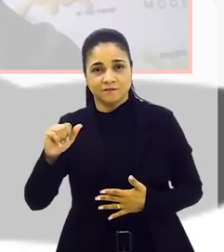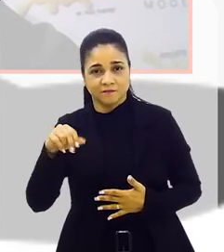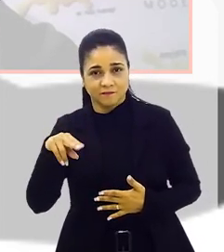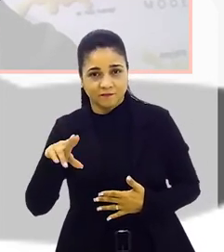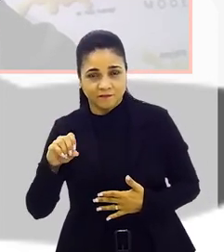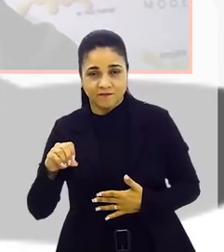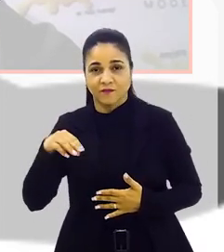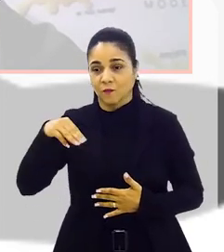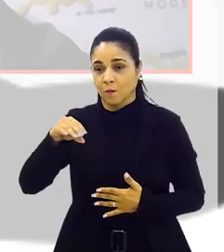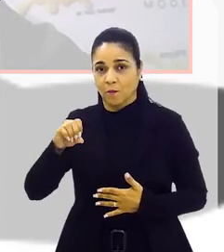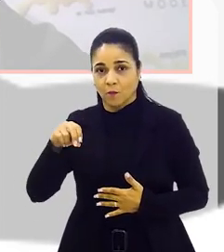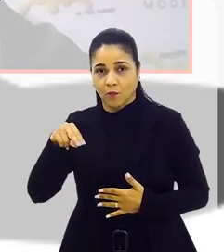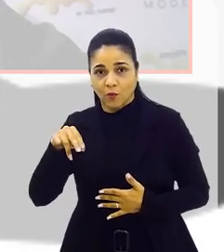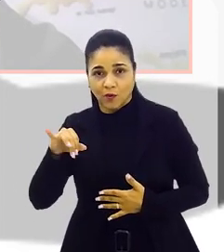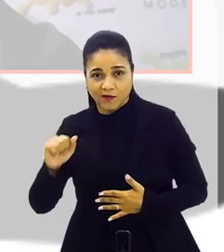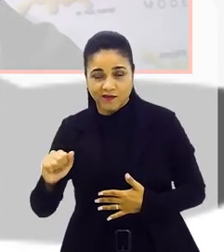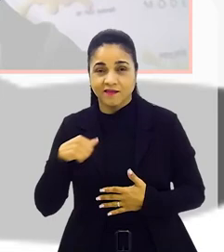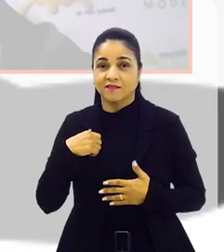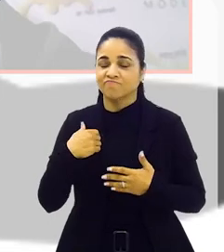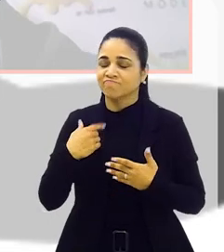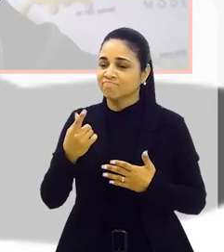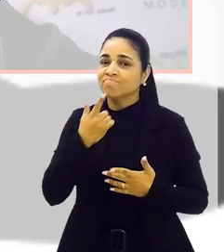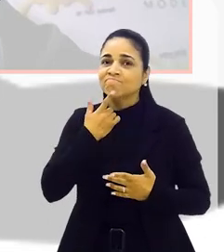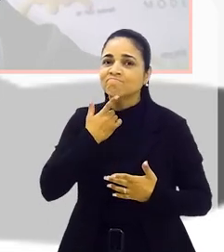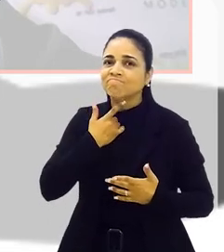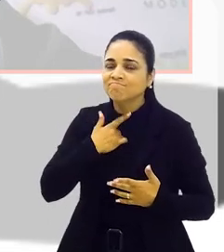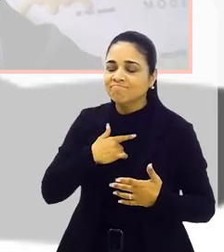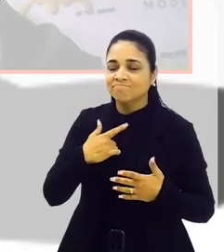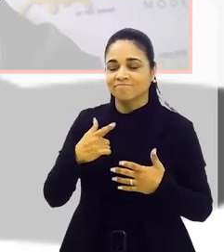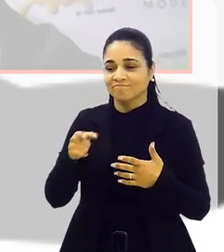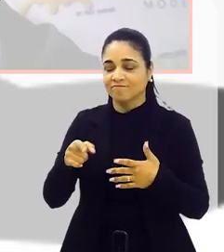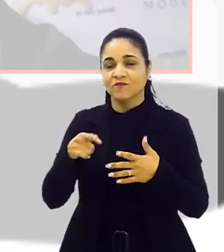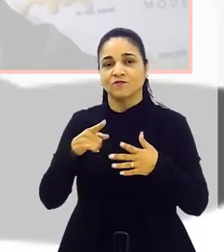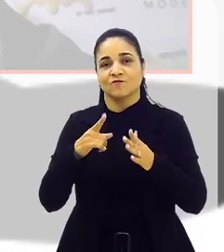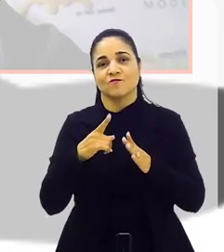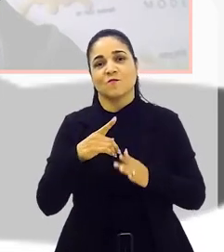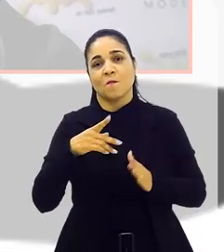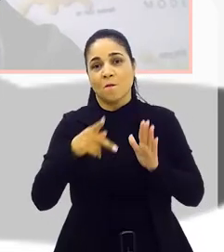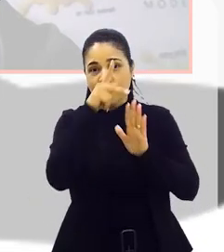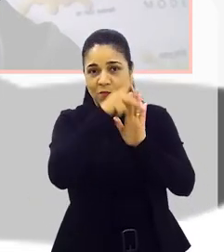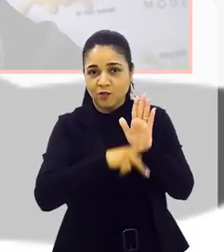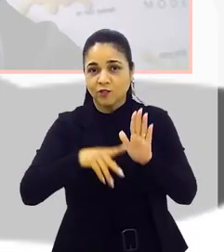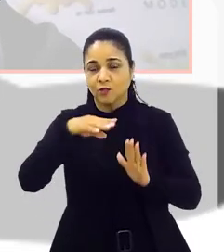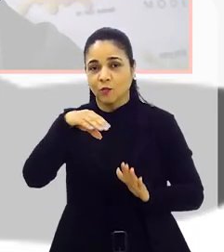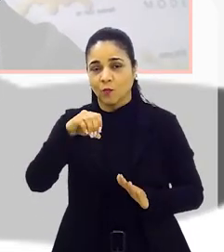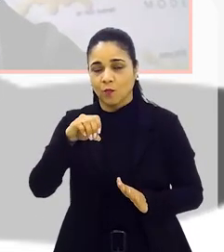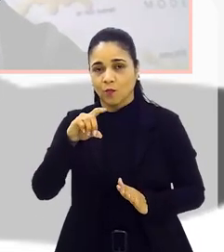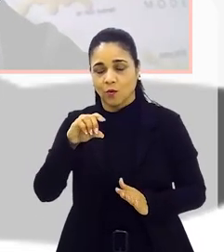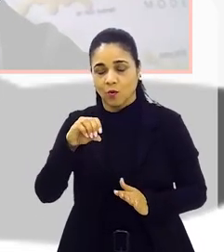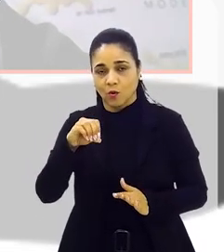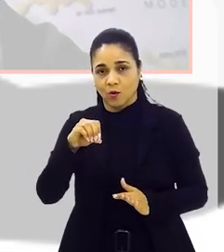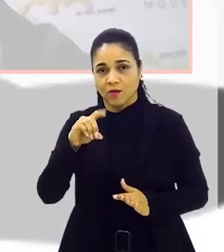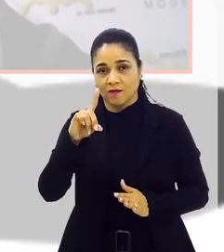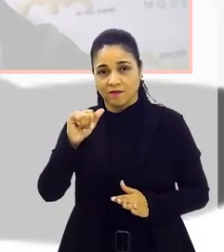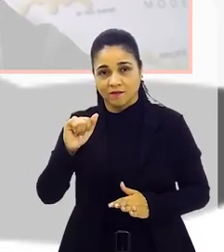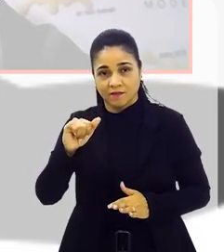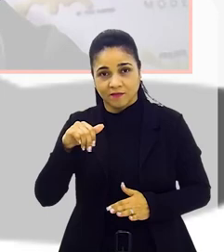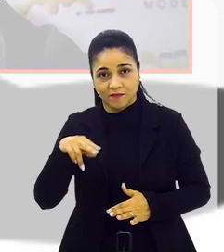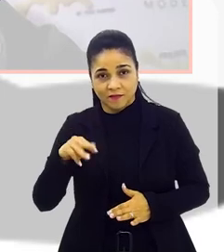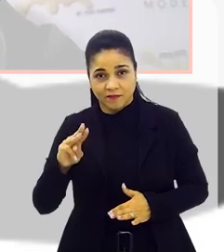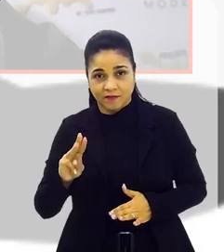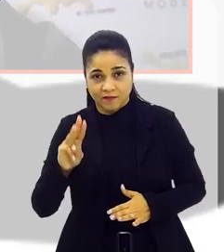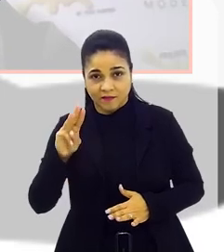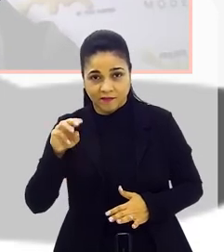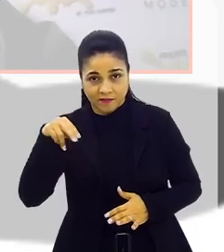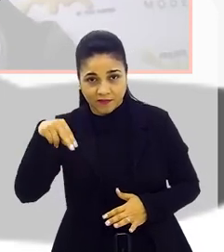atenderam imediatamente esse desejo do Projeto Modal, que é a coisa mais linda. Eu quero que você fale sobre isso todo. Está